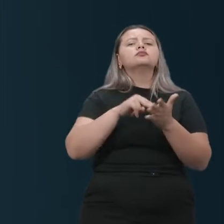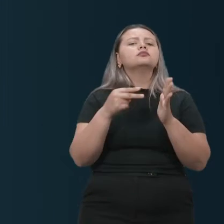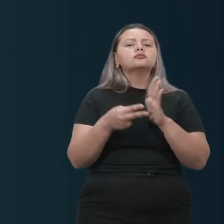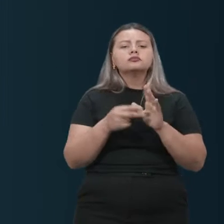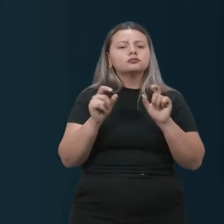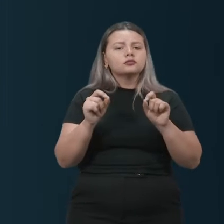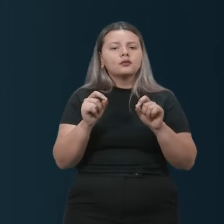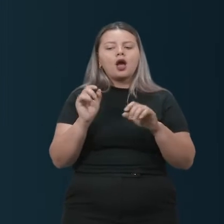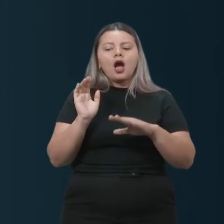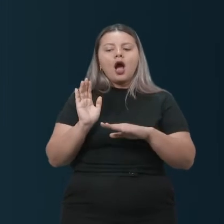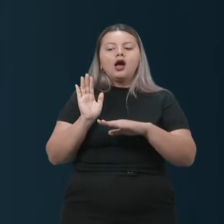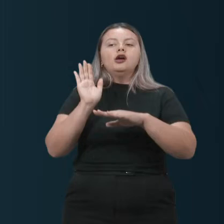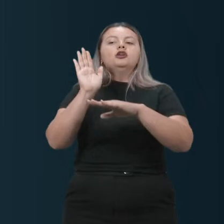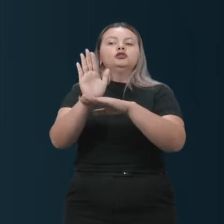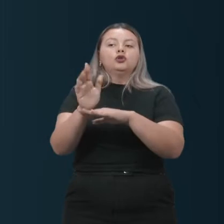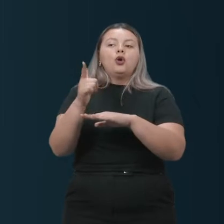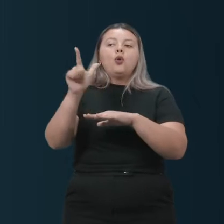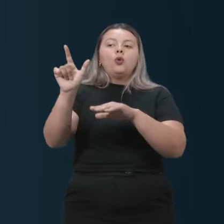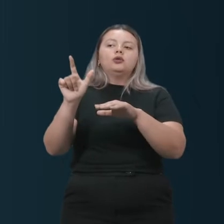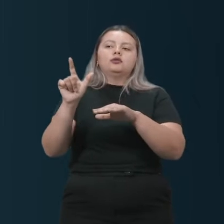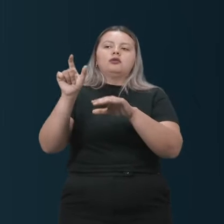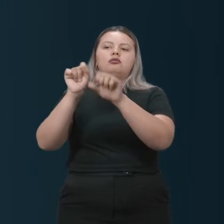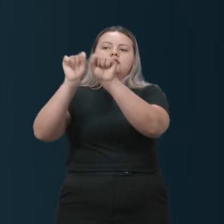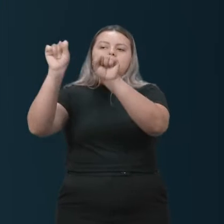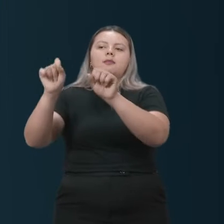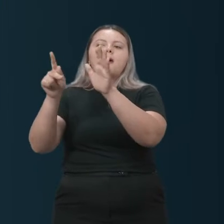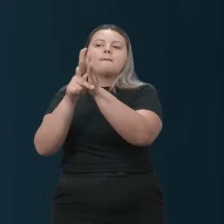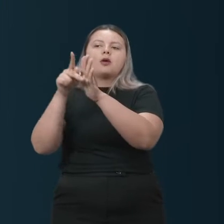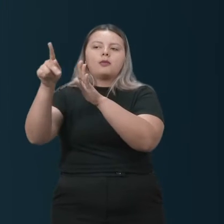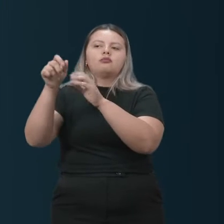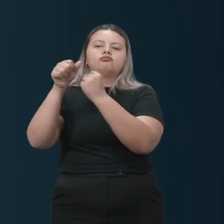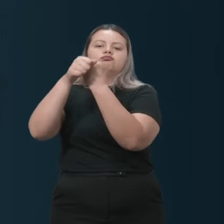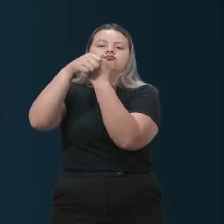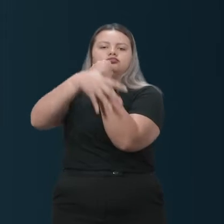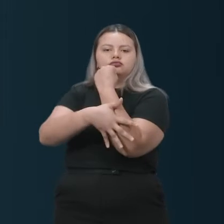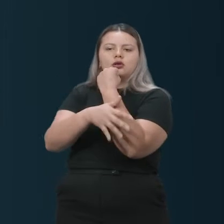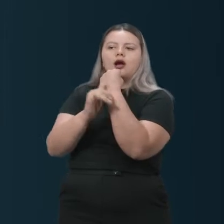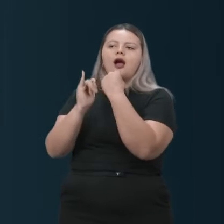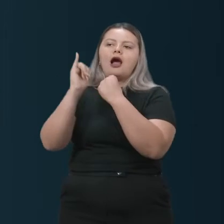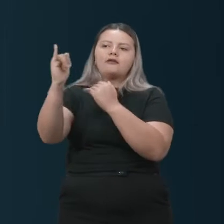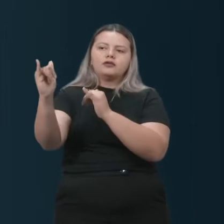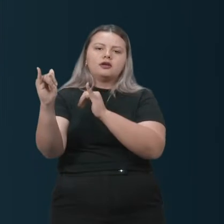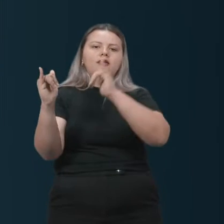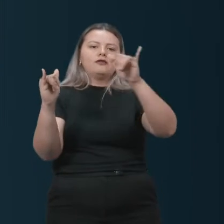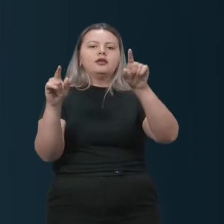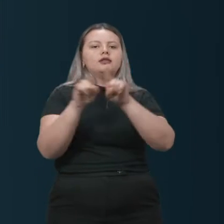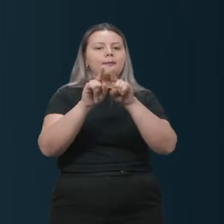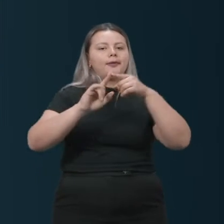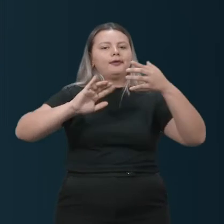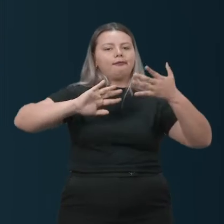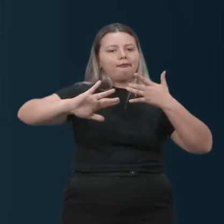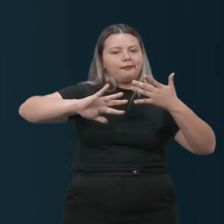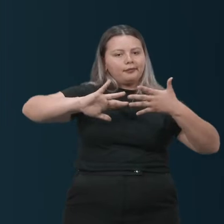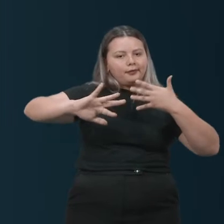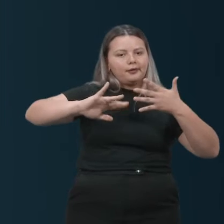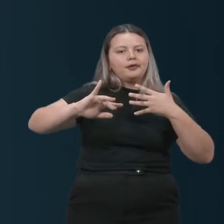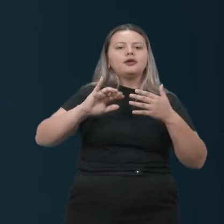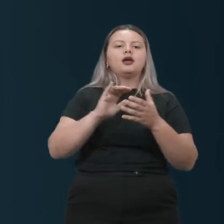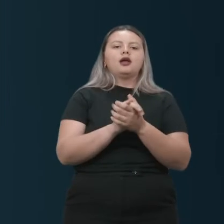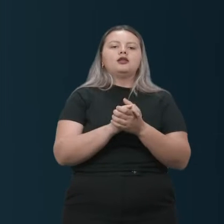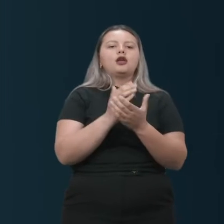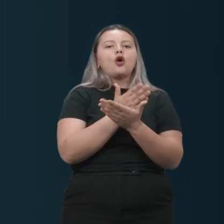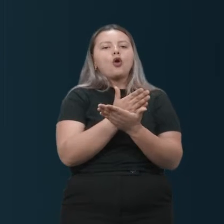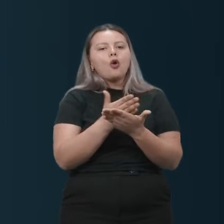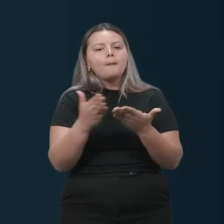de sustentar outras células do sistema nervoso, incluindo os neurônios. Acabam sendo importantes